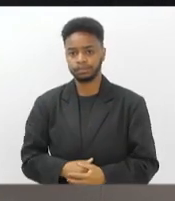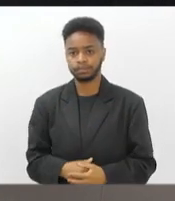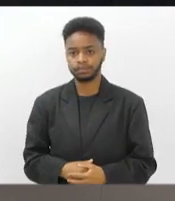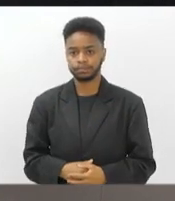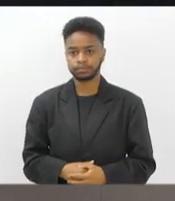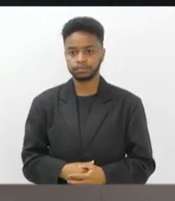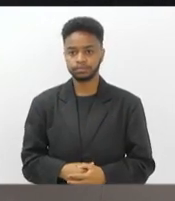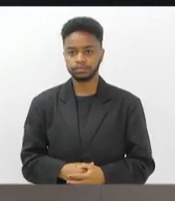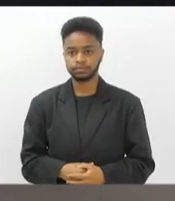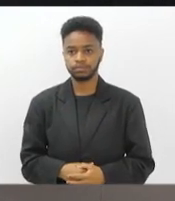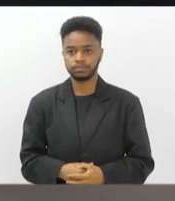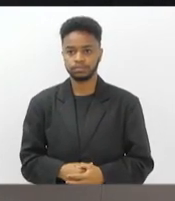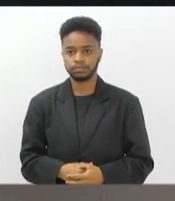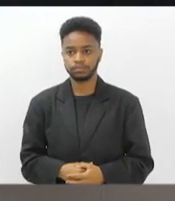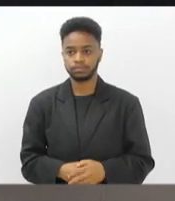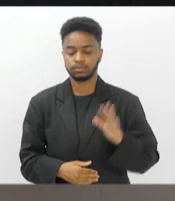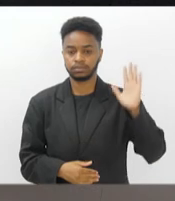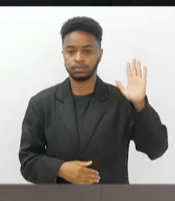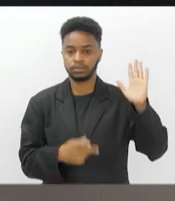julgado